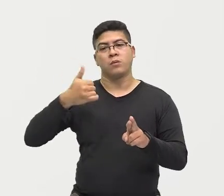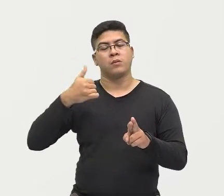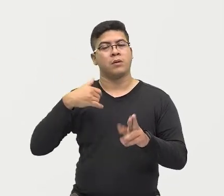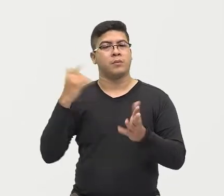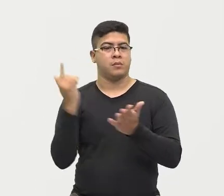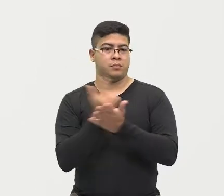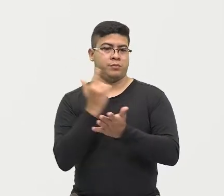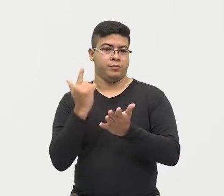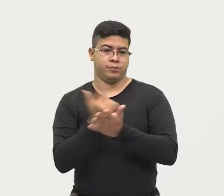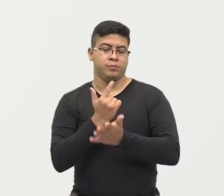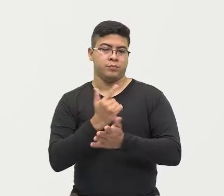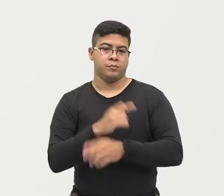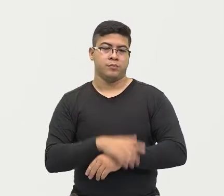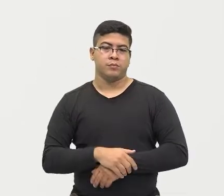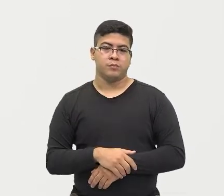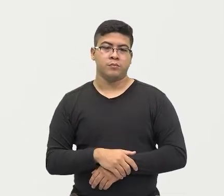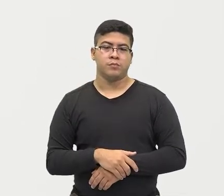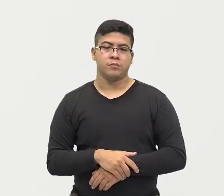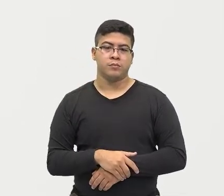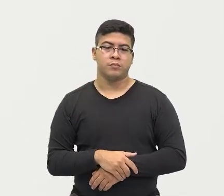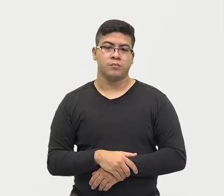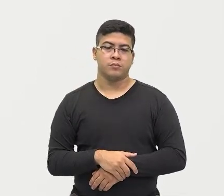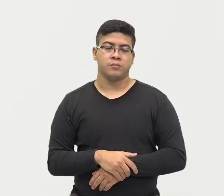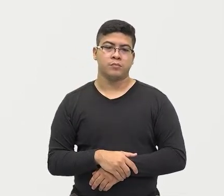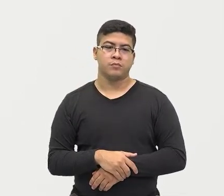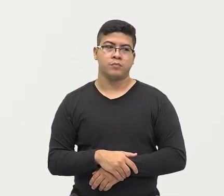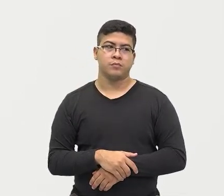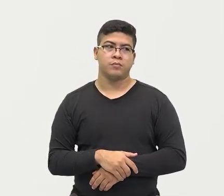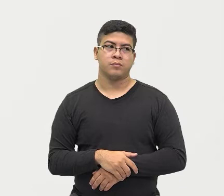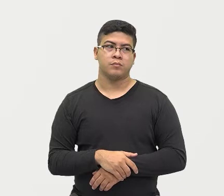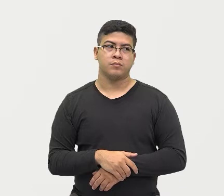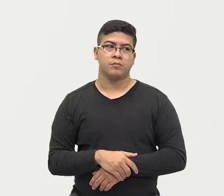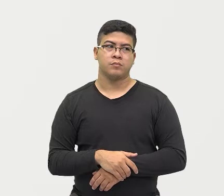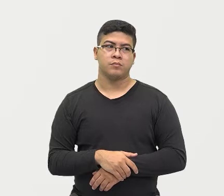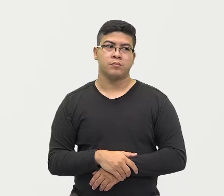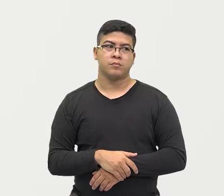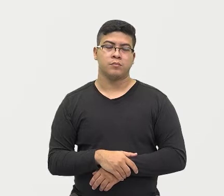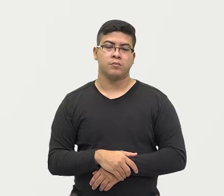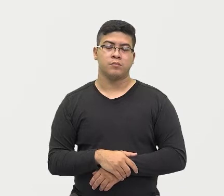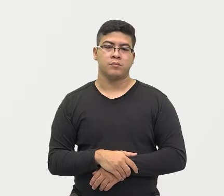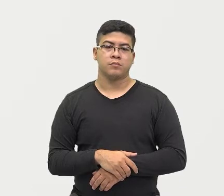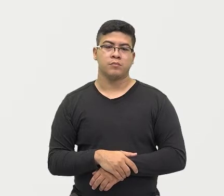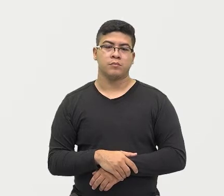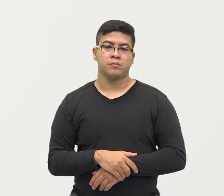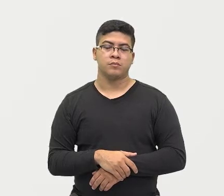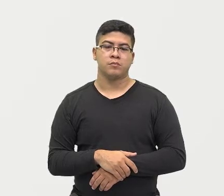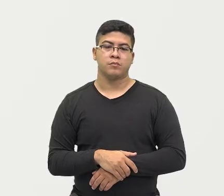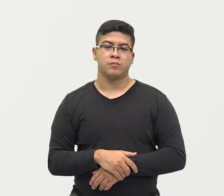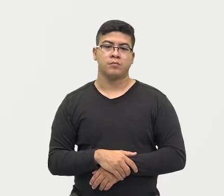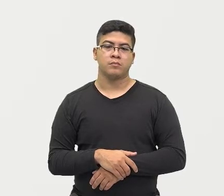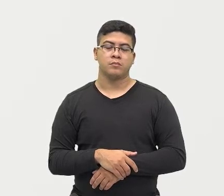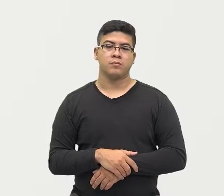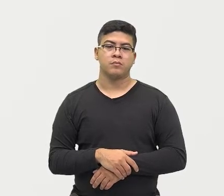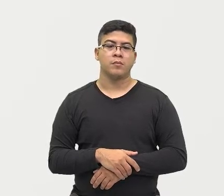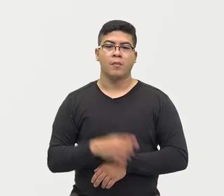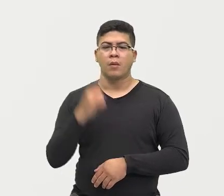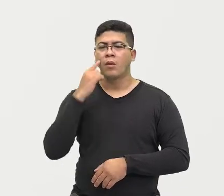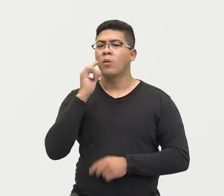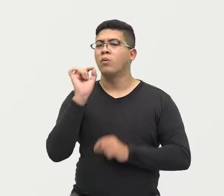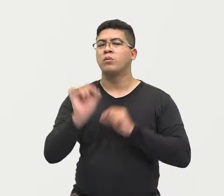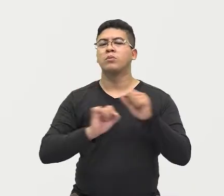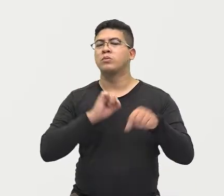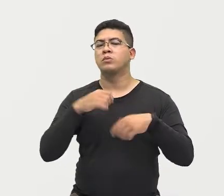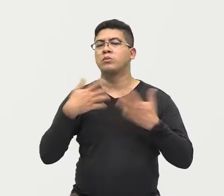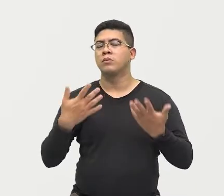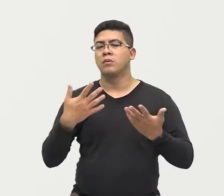Tatu. Muito bem, o Jeca Tatu. O Jeca Tatu. Então temos aí, olha só, né? O que é o Jeca Tatu?